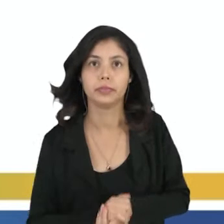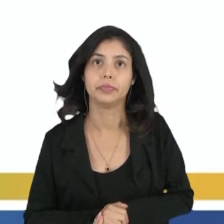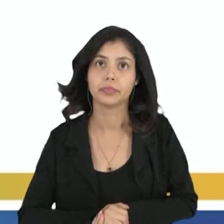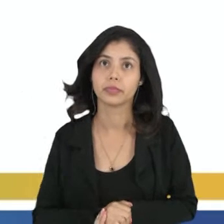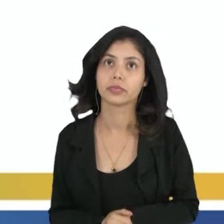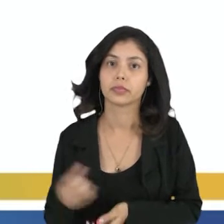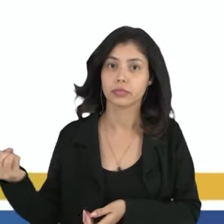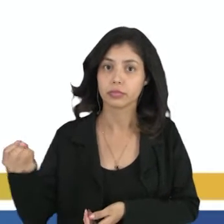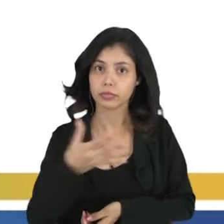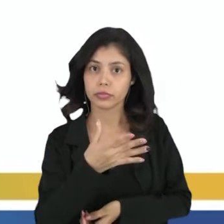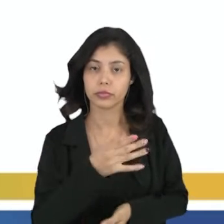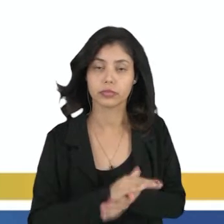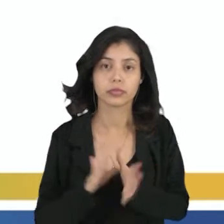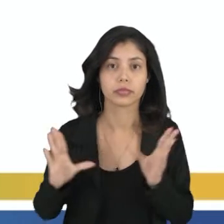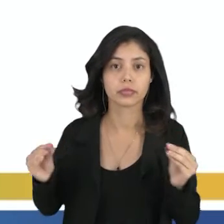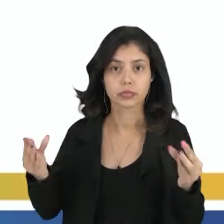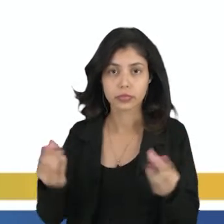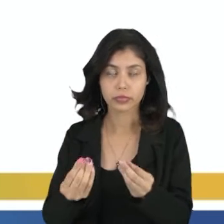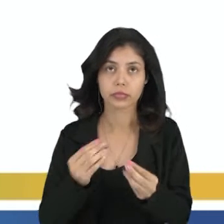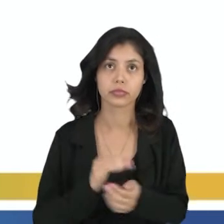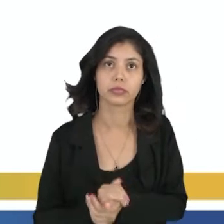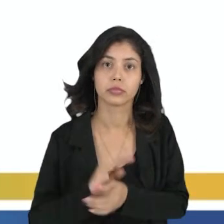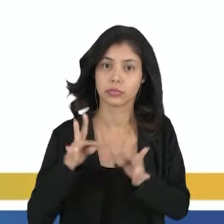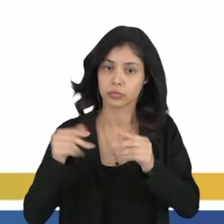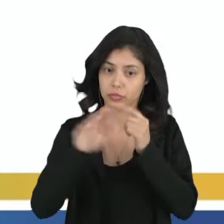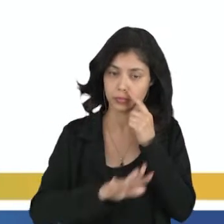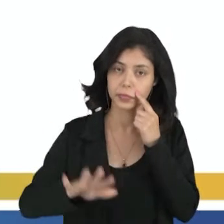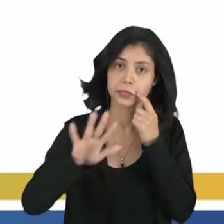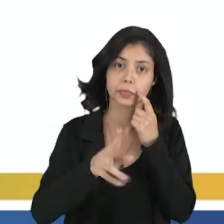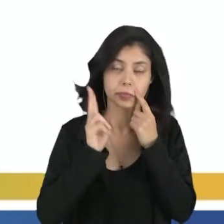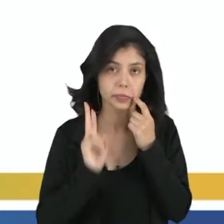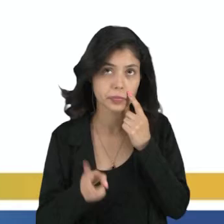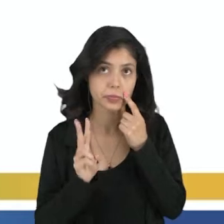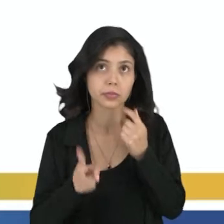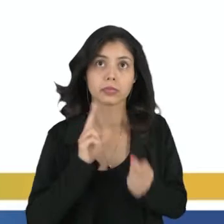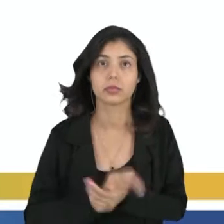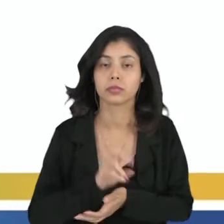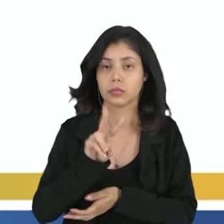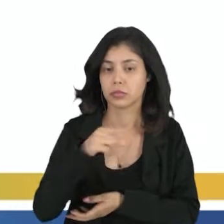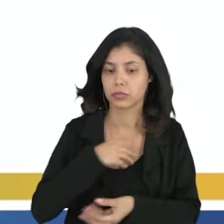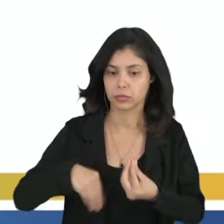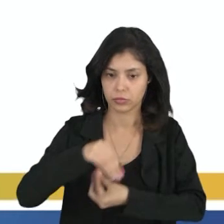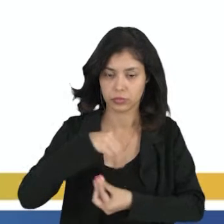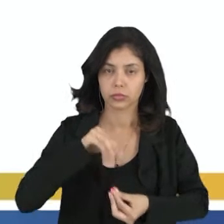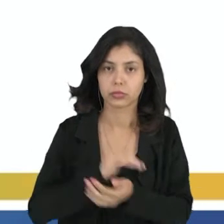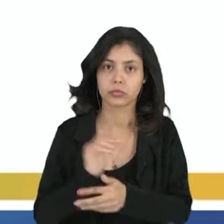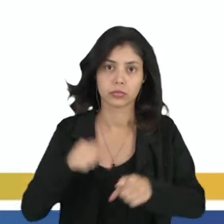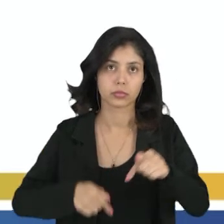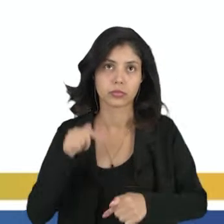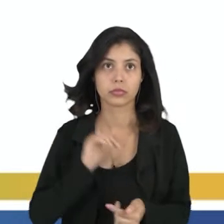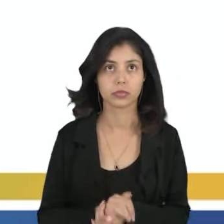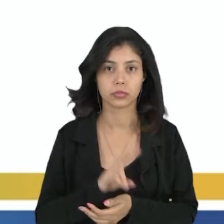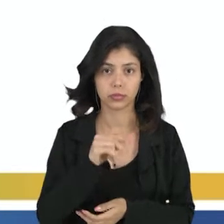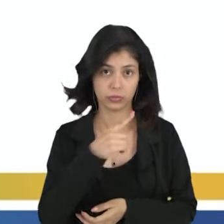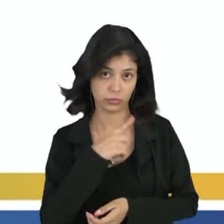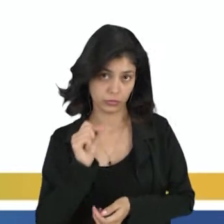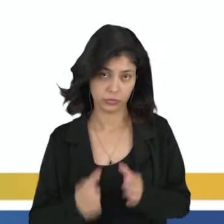são novas substâncias. Então, todas as vezes que a gente tiver uma reação química, nós